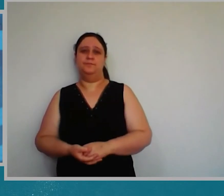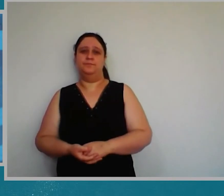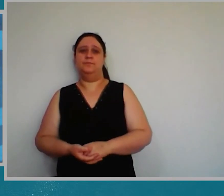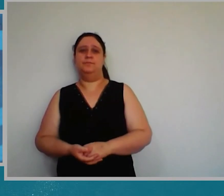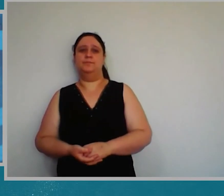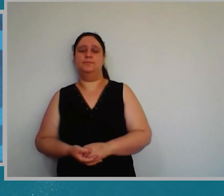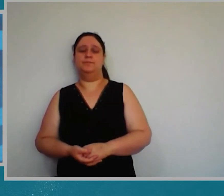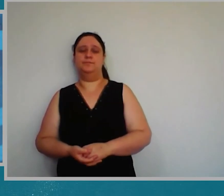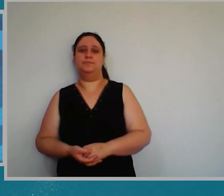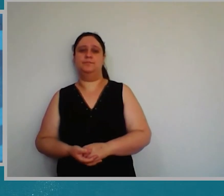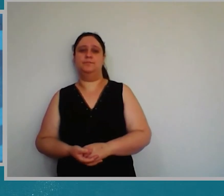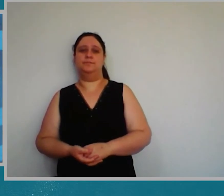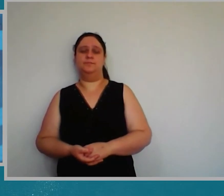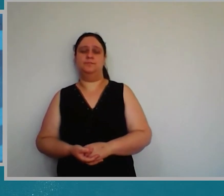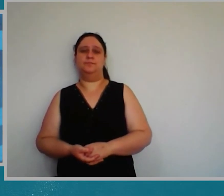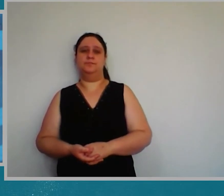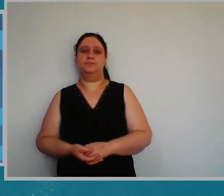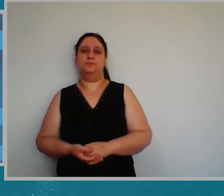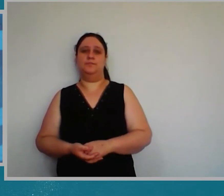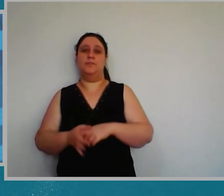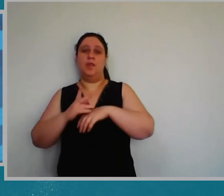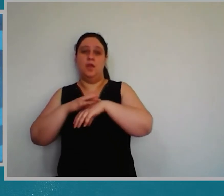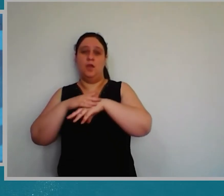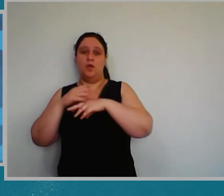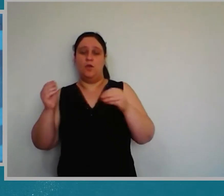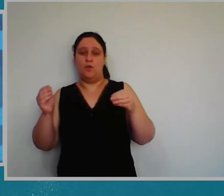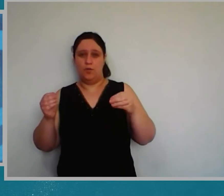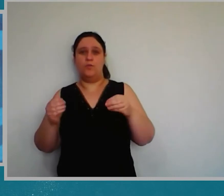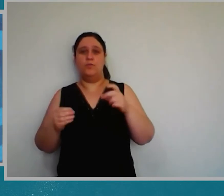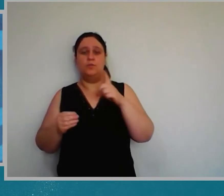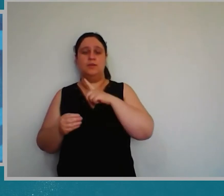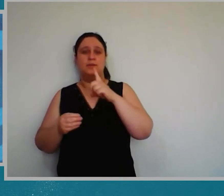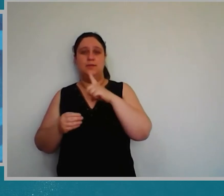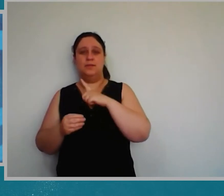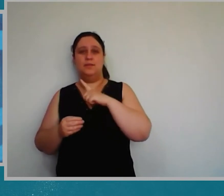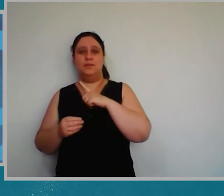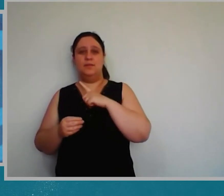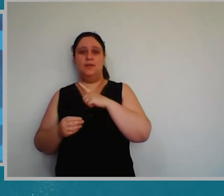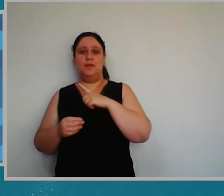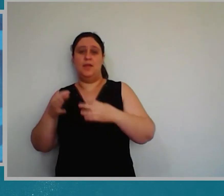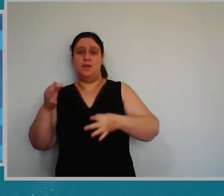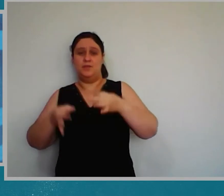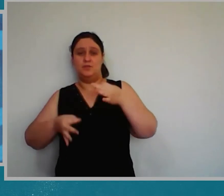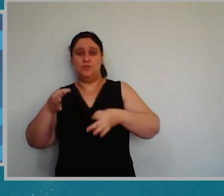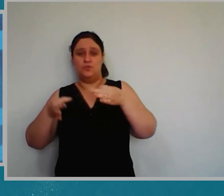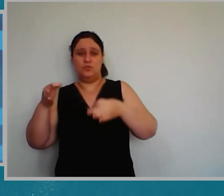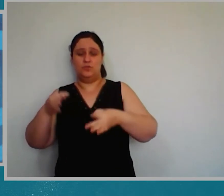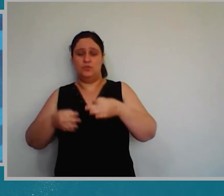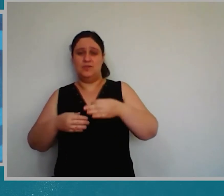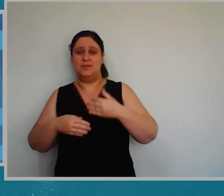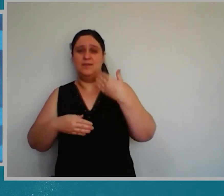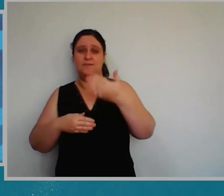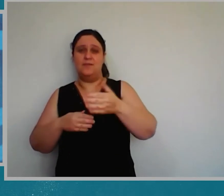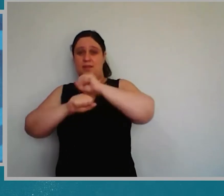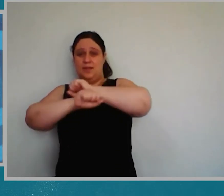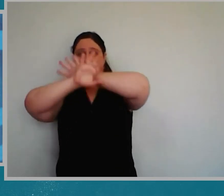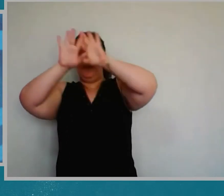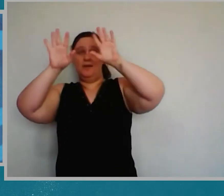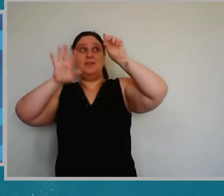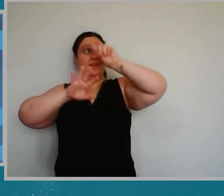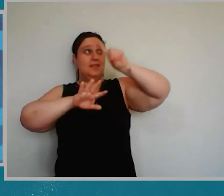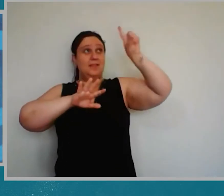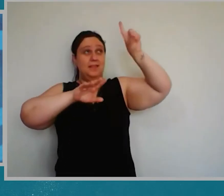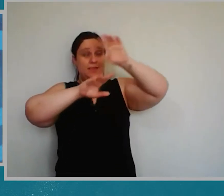A tua cura brotará sem detença, a tua justiça irá diante de ti, e a glória do Senhor será